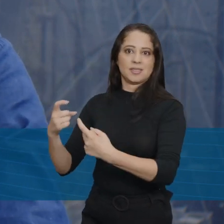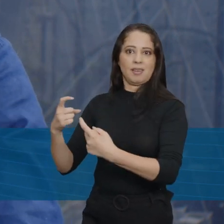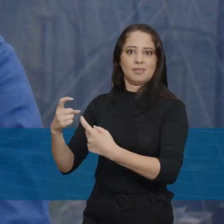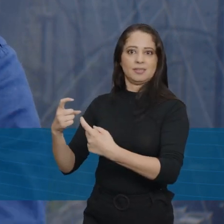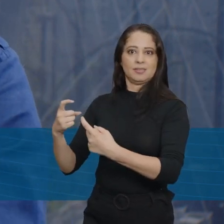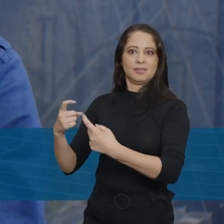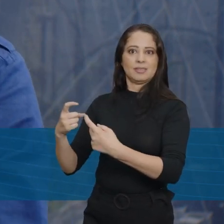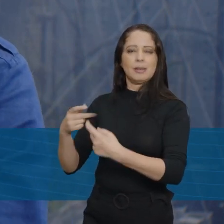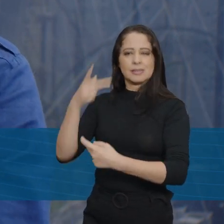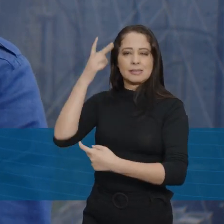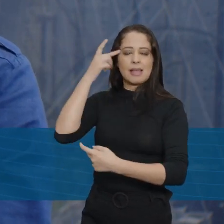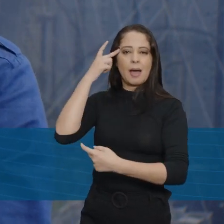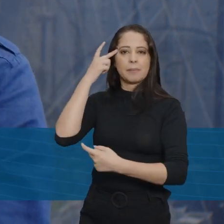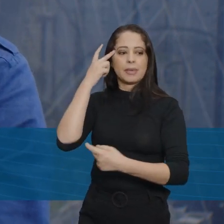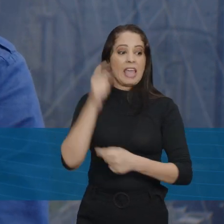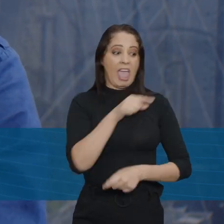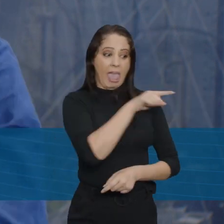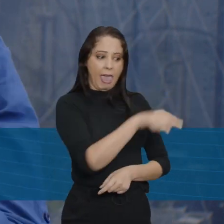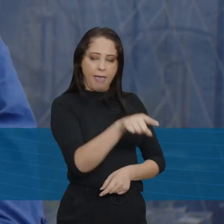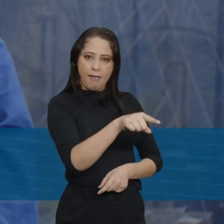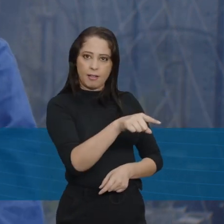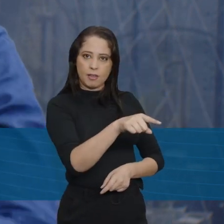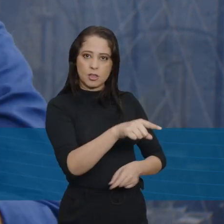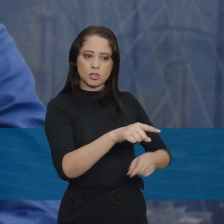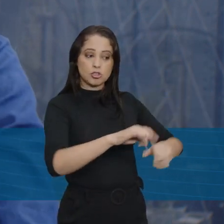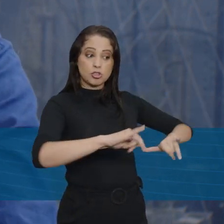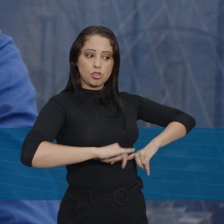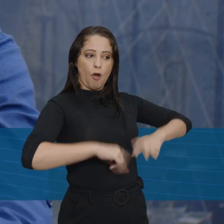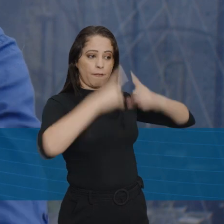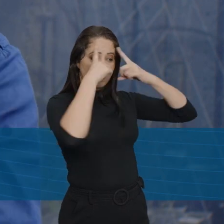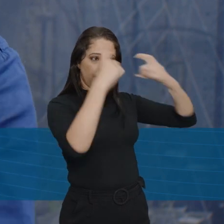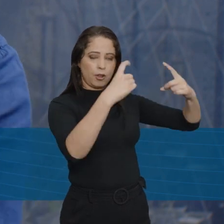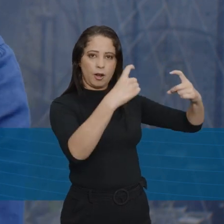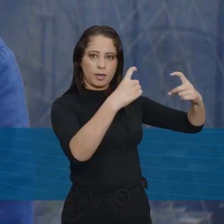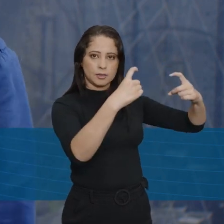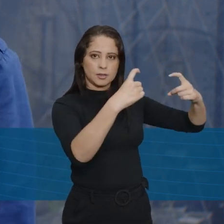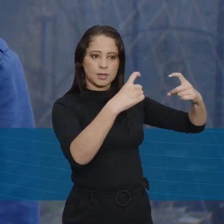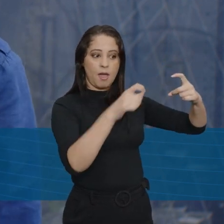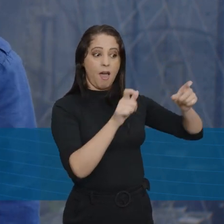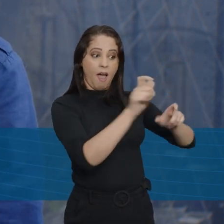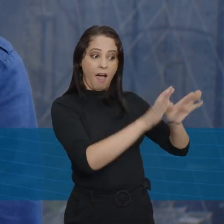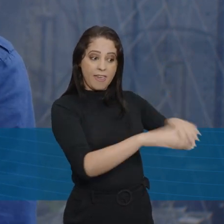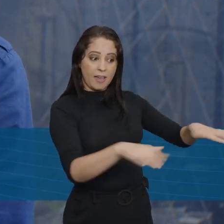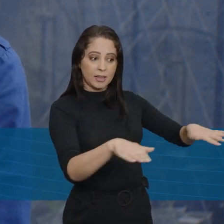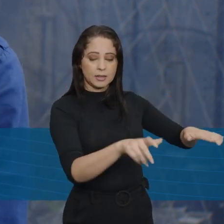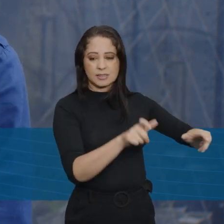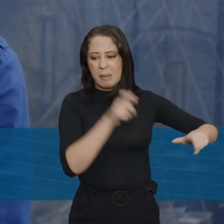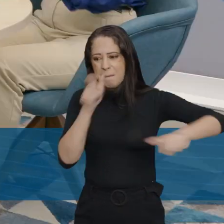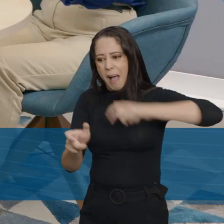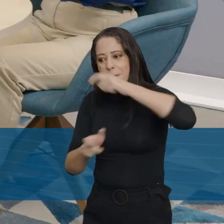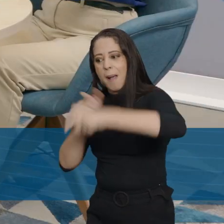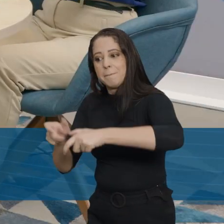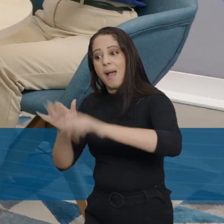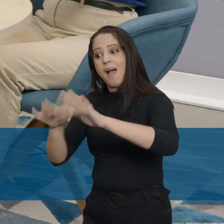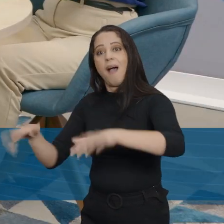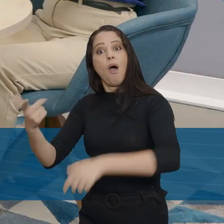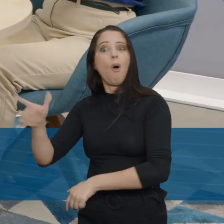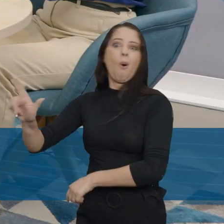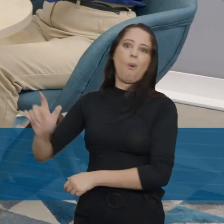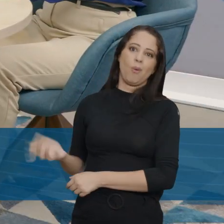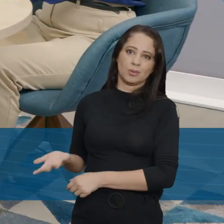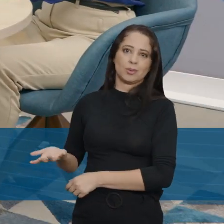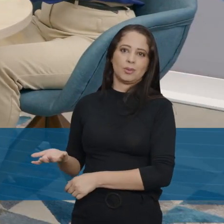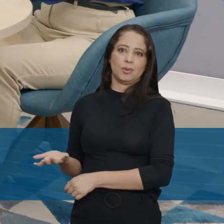criança. Sim. Então, se ele é acolhido, a gente começa a parar esse ciclo de violência. A gente pensar como a gente consegue realmente se tornar